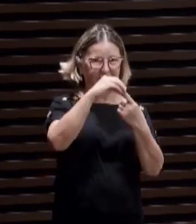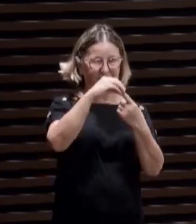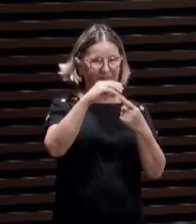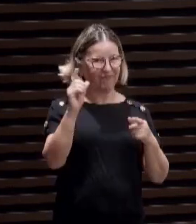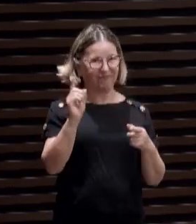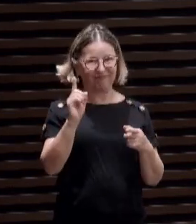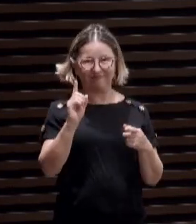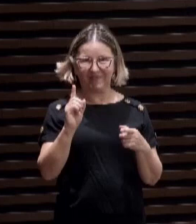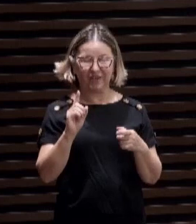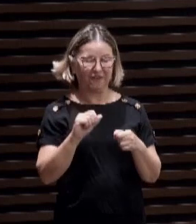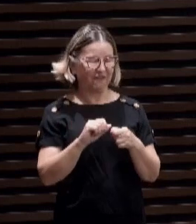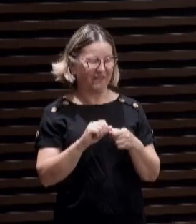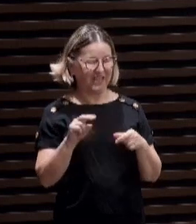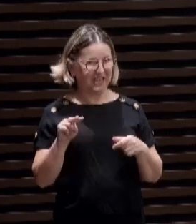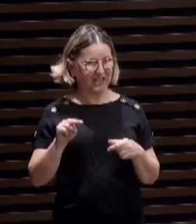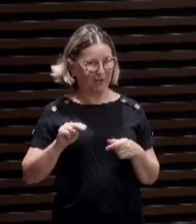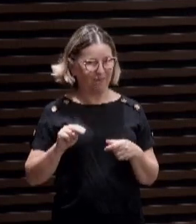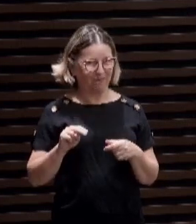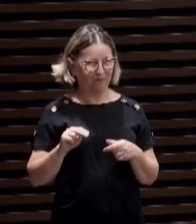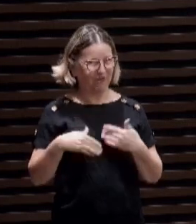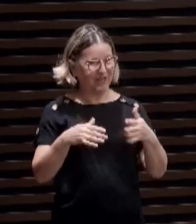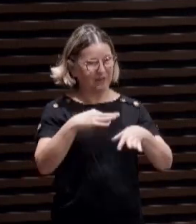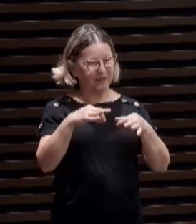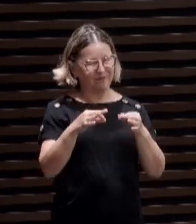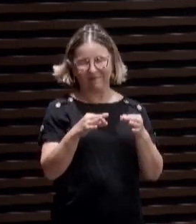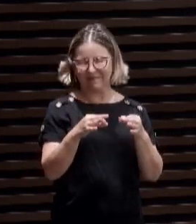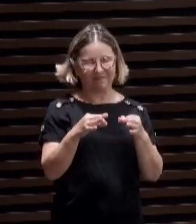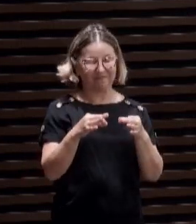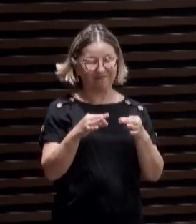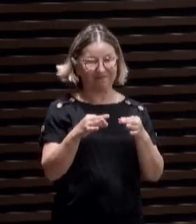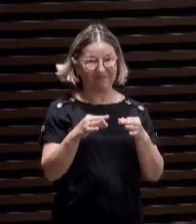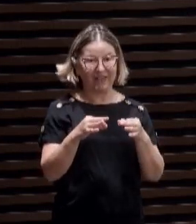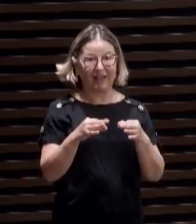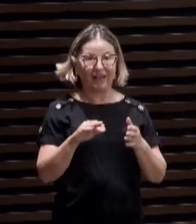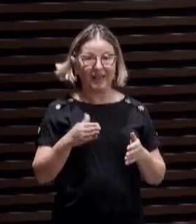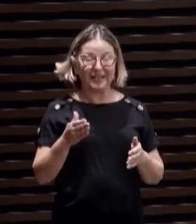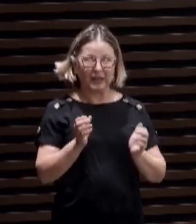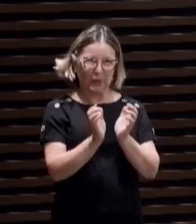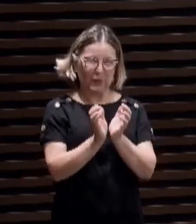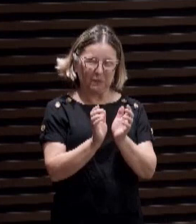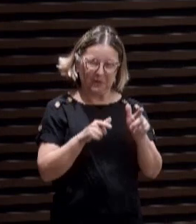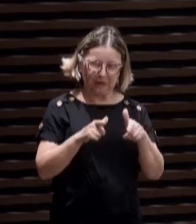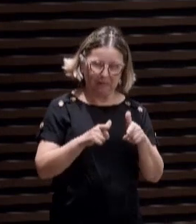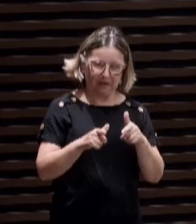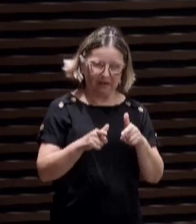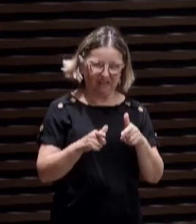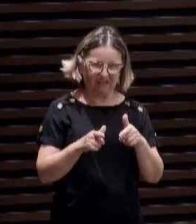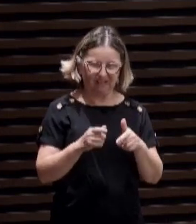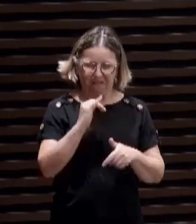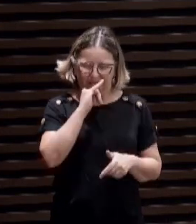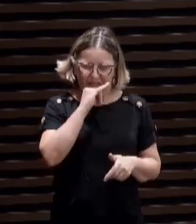empresa. E ele foi grande a frustração e com isso a maledicência, a